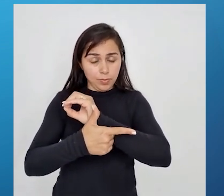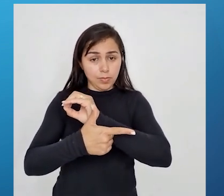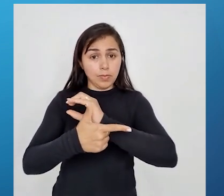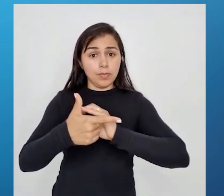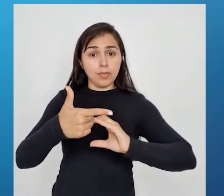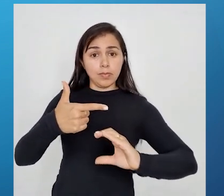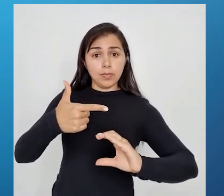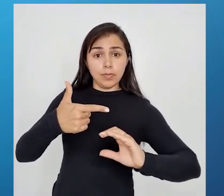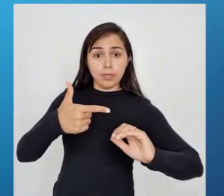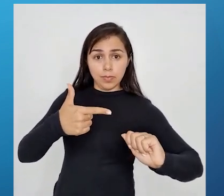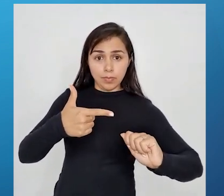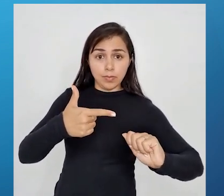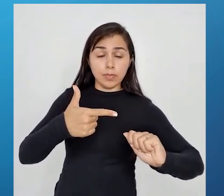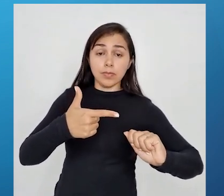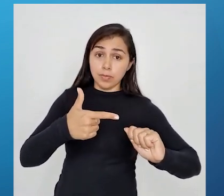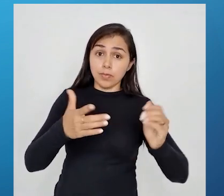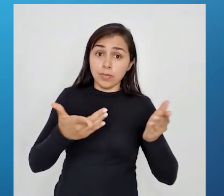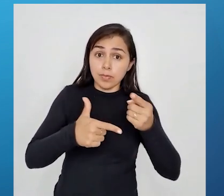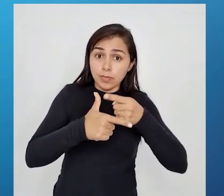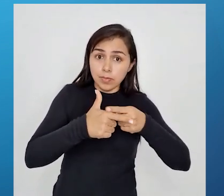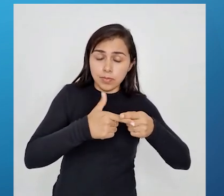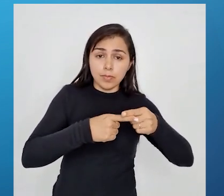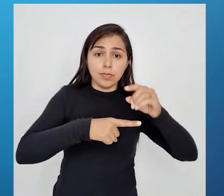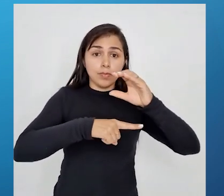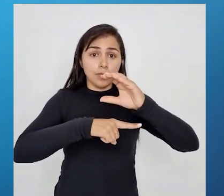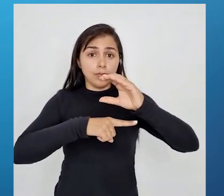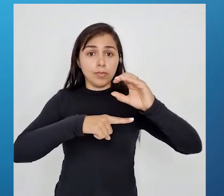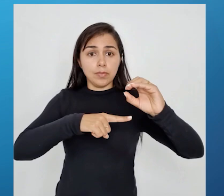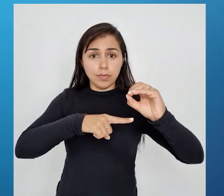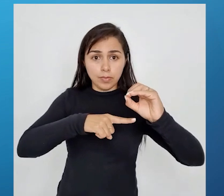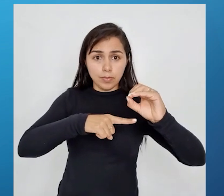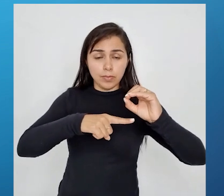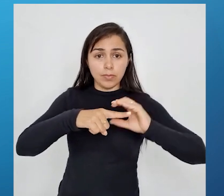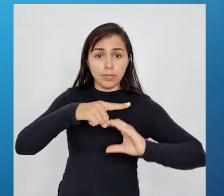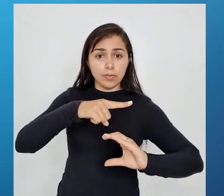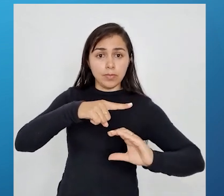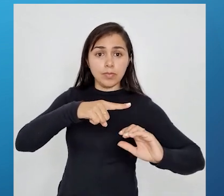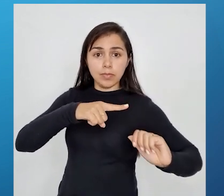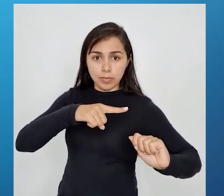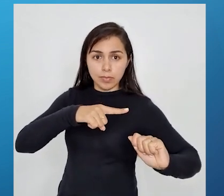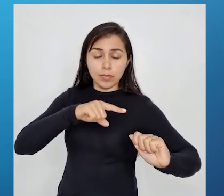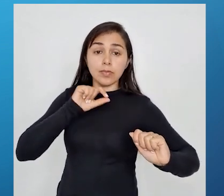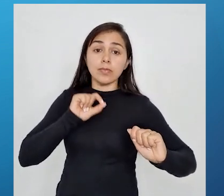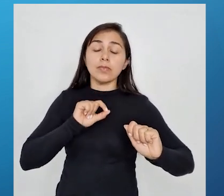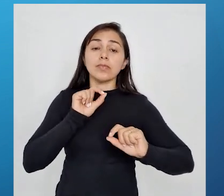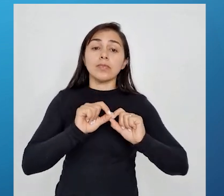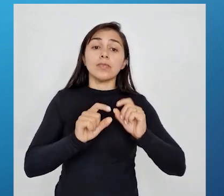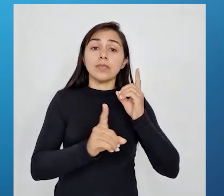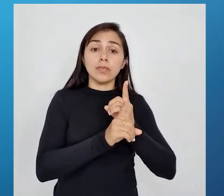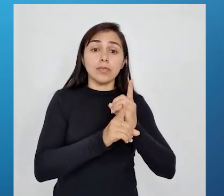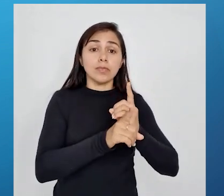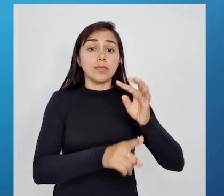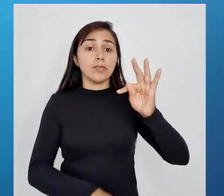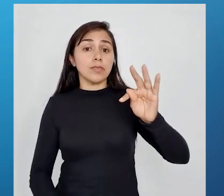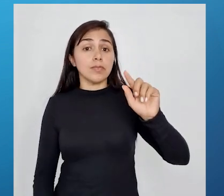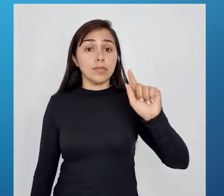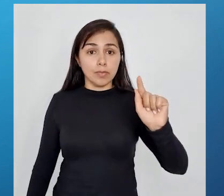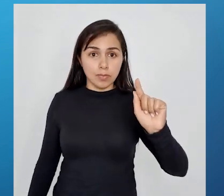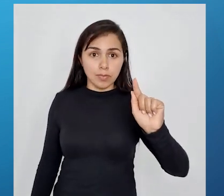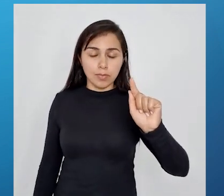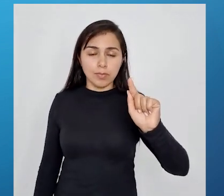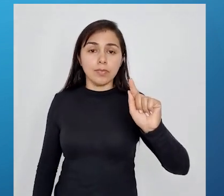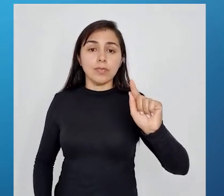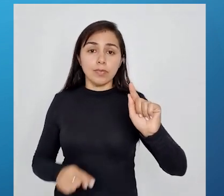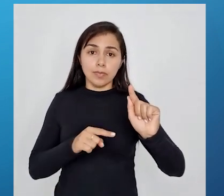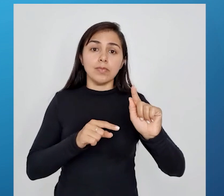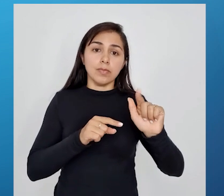ela é conhecida como tangente de θ, né? Ou abreviado TG-θ, significa tangente de θ, que é o cateto oposto